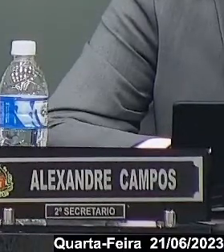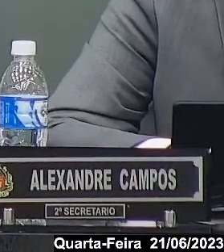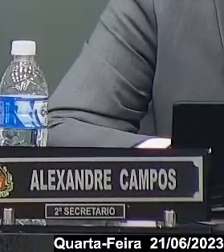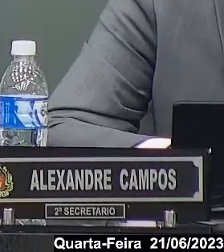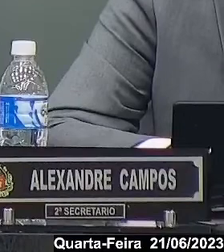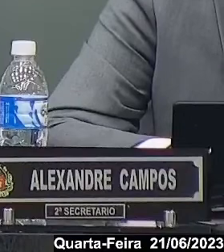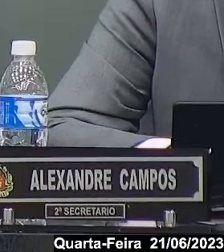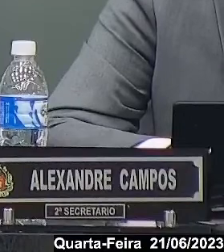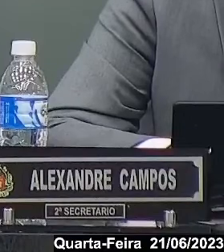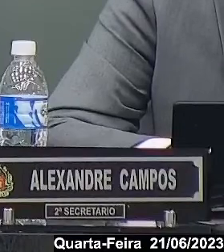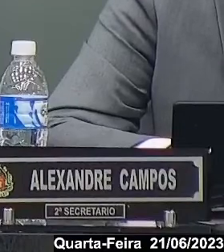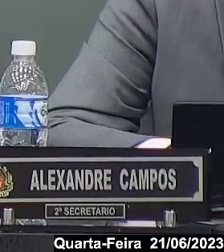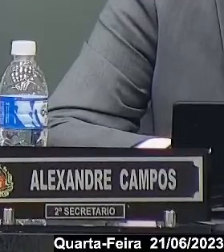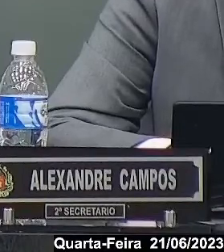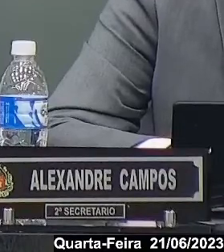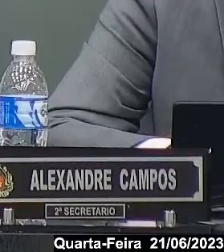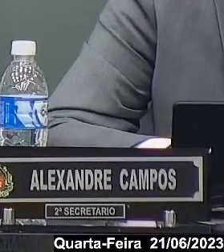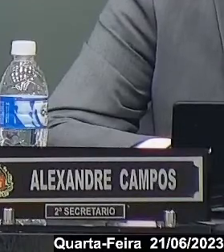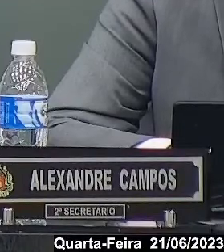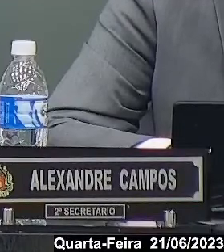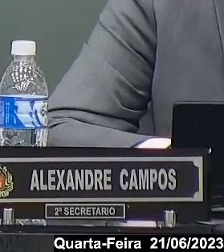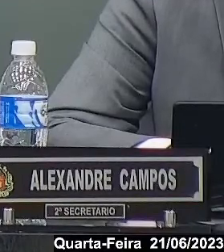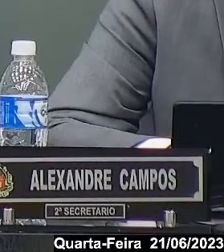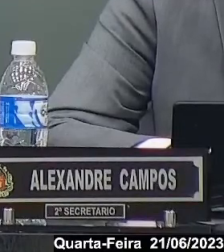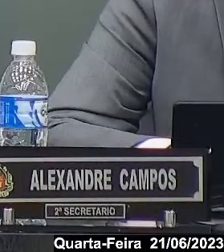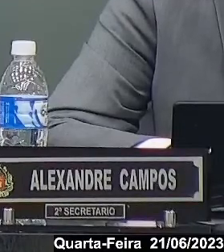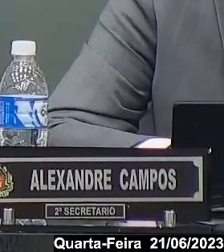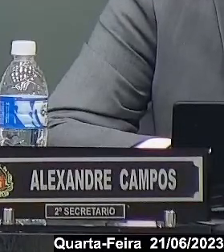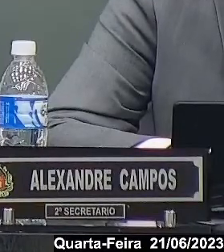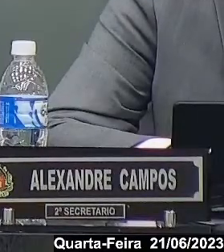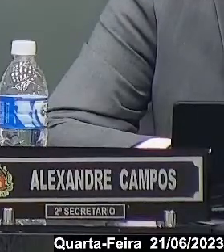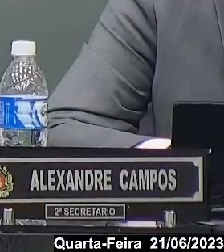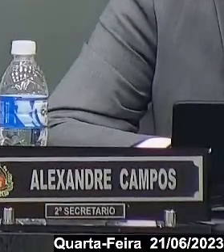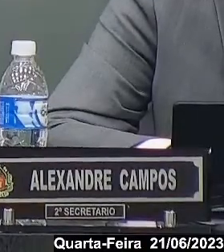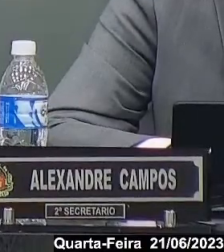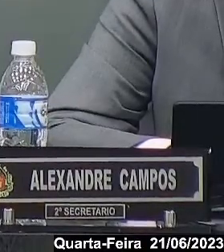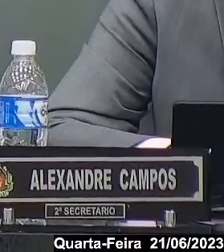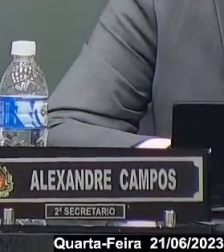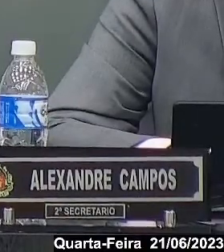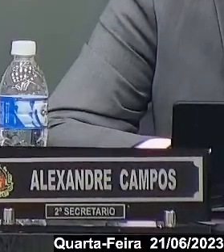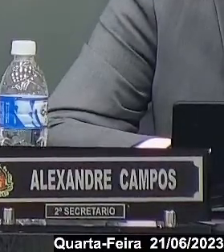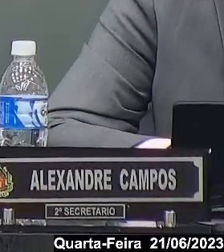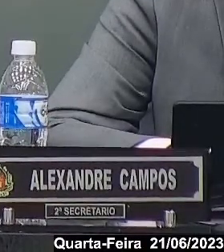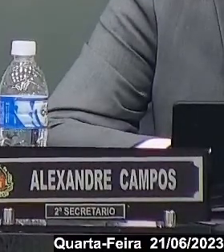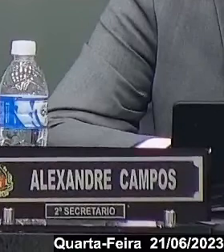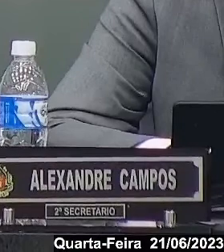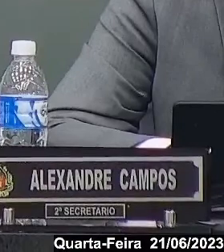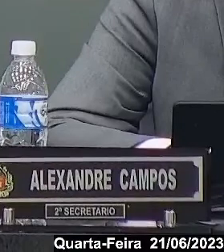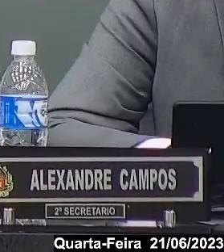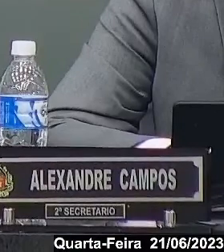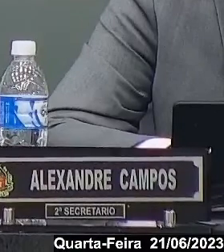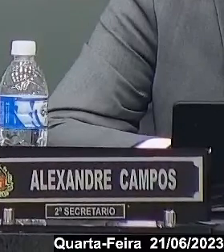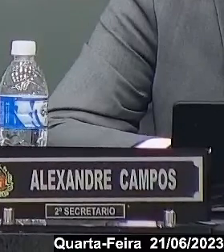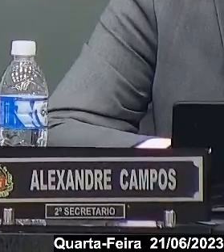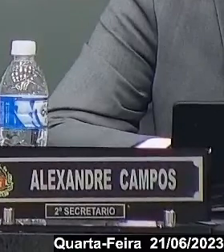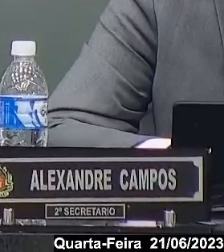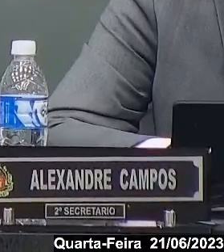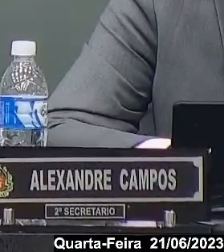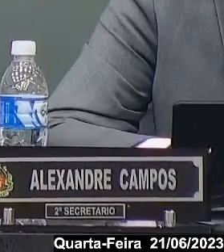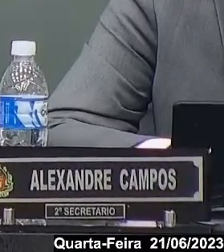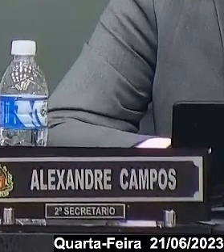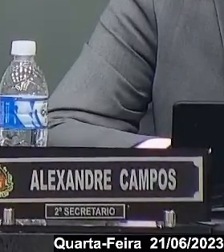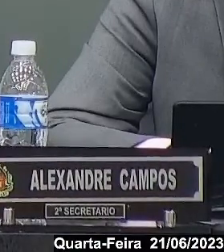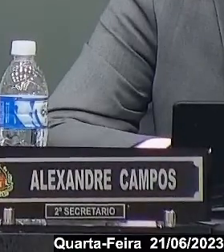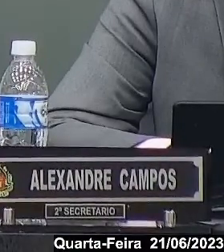fala, como o Justo teve fala, eu tive fala e o Abel teve fala. E a nossa fala foi só uma. Estamos ao lado do doutor